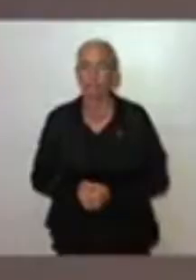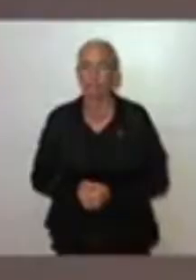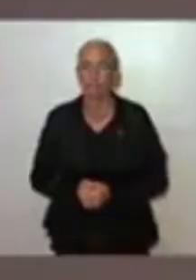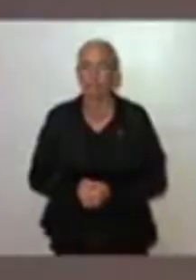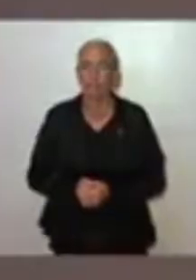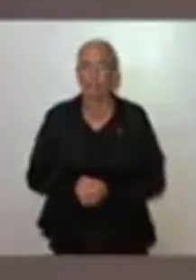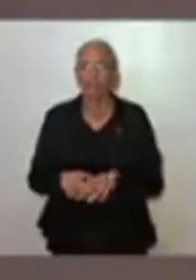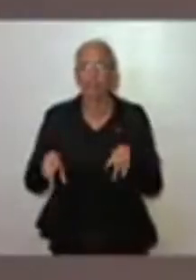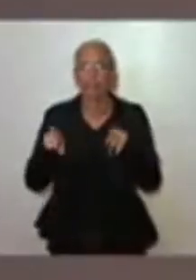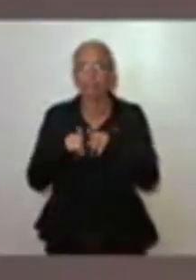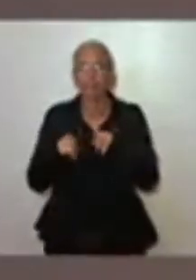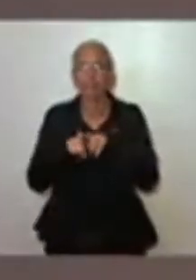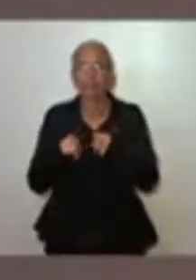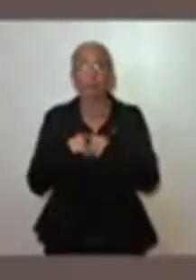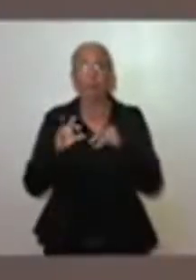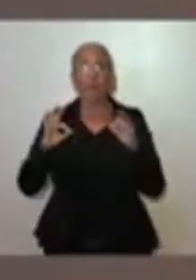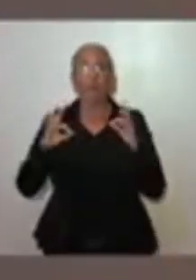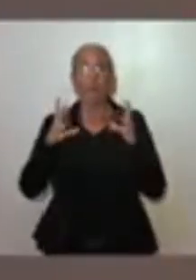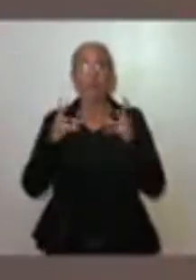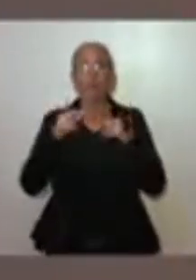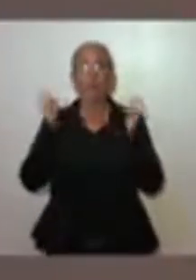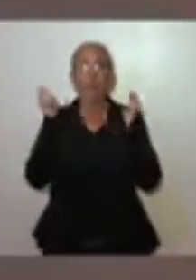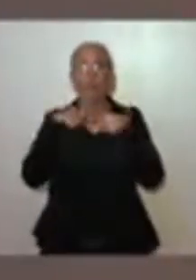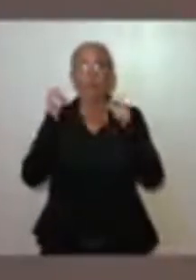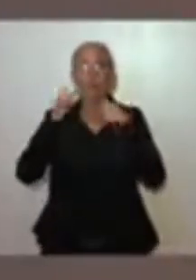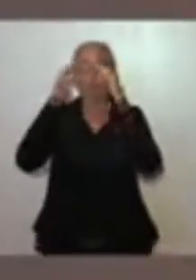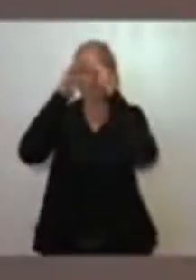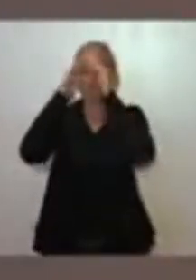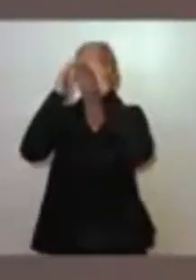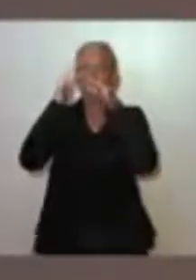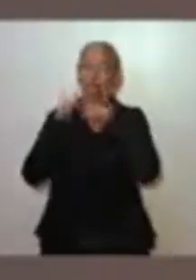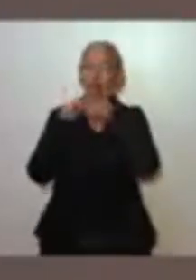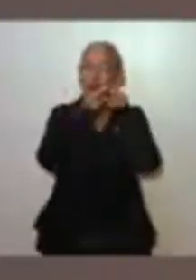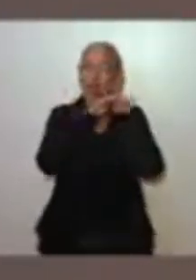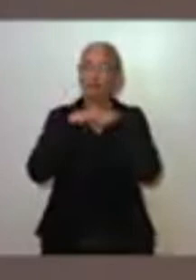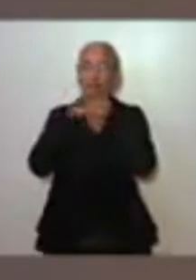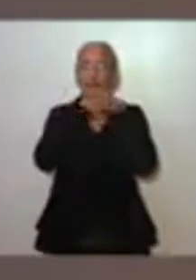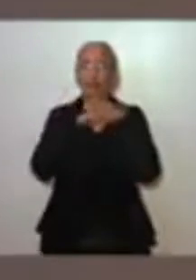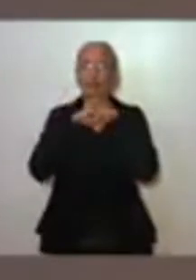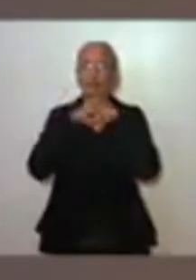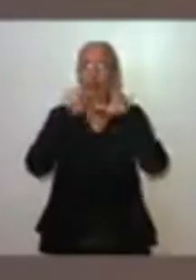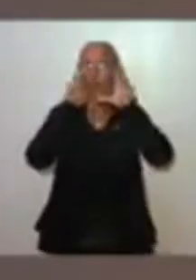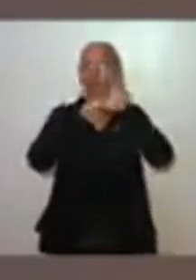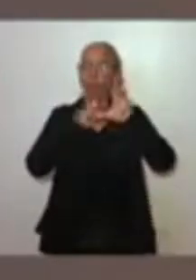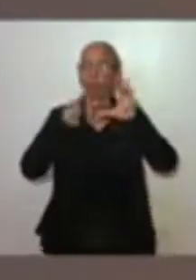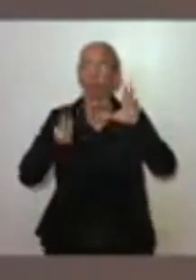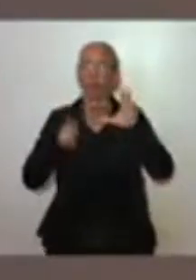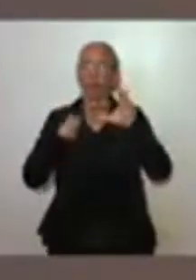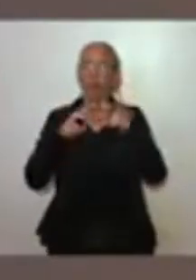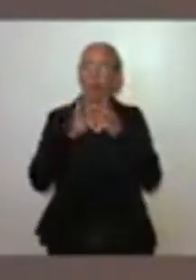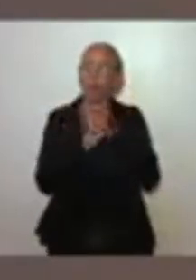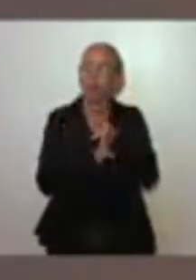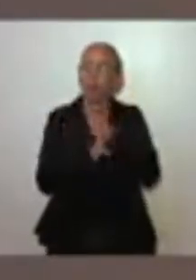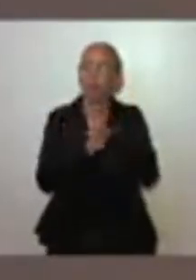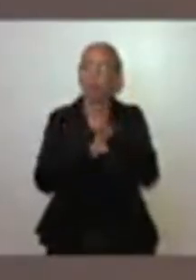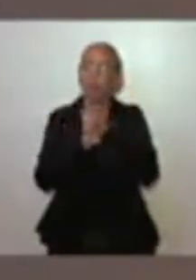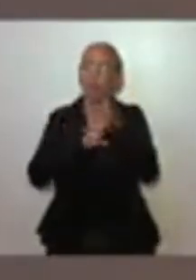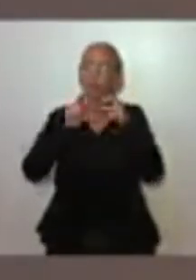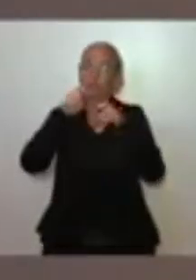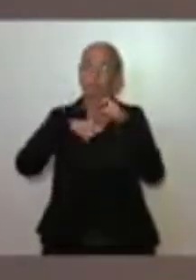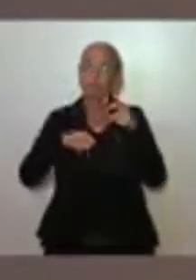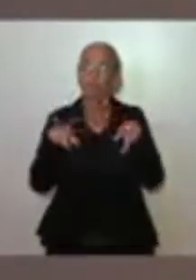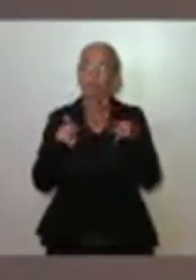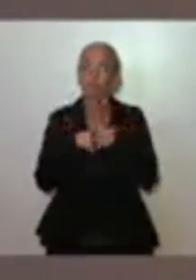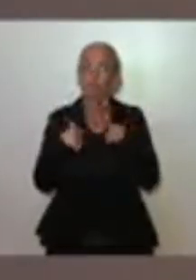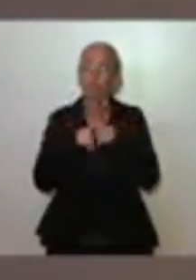ah e também e por último é preciso respeitar a igualdade independentemente da orientação sexual o que